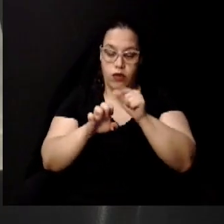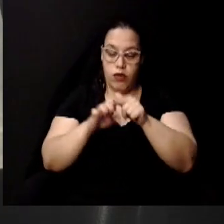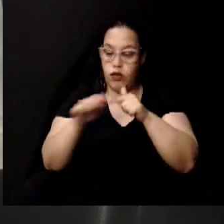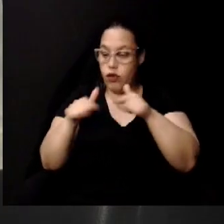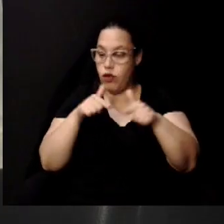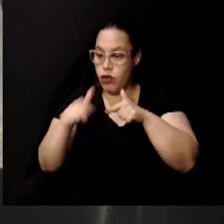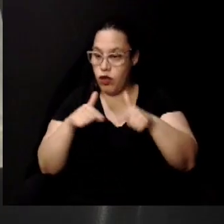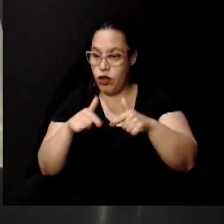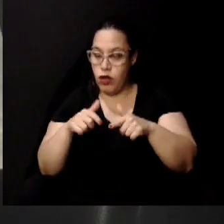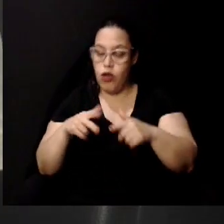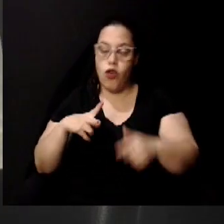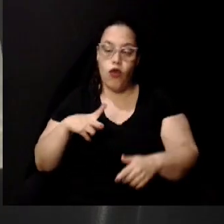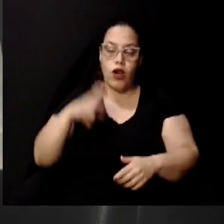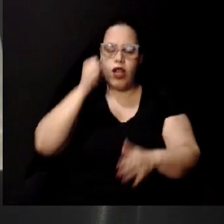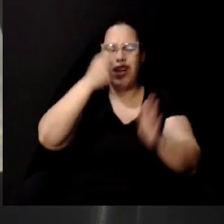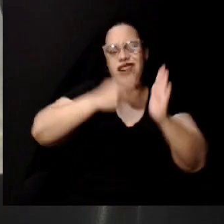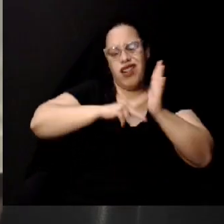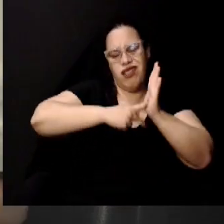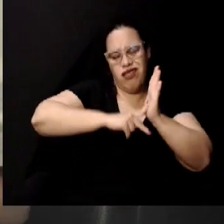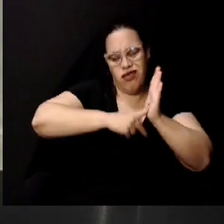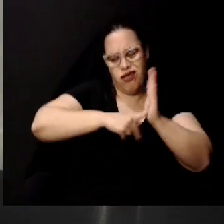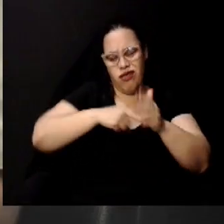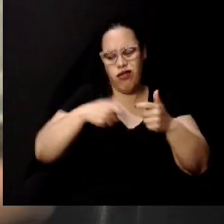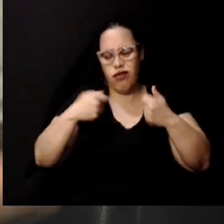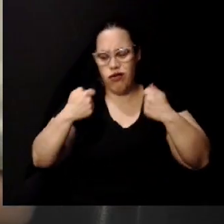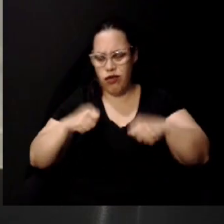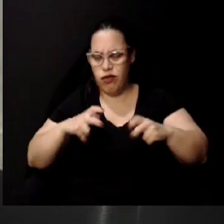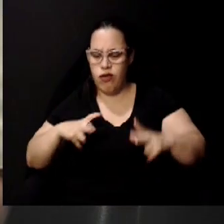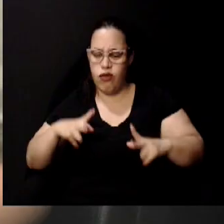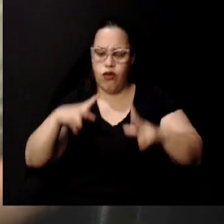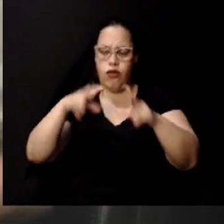sindicatos, precisamos fortalecer